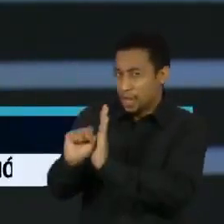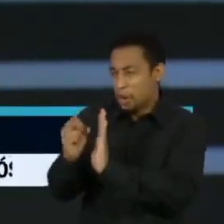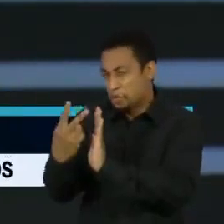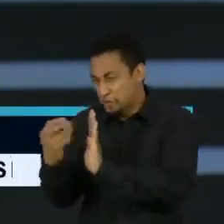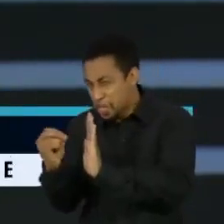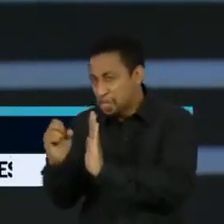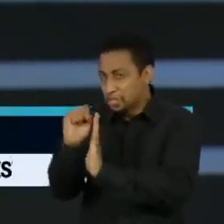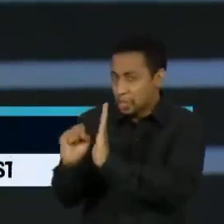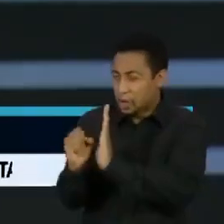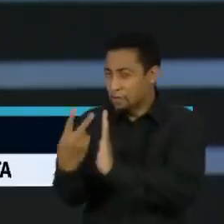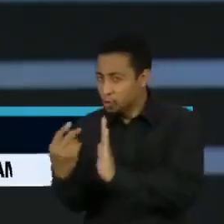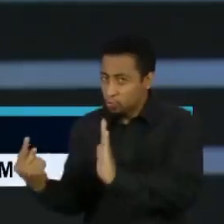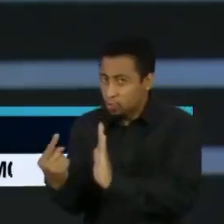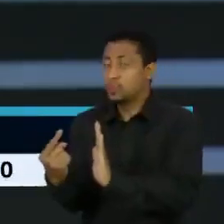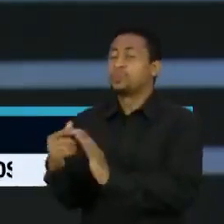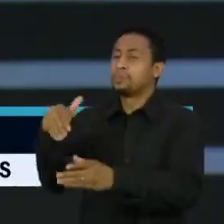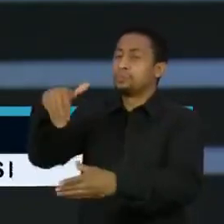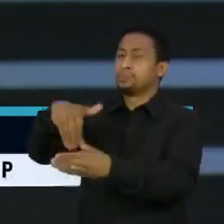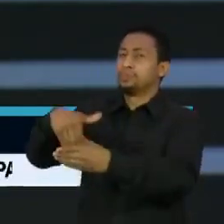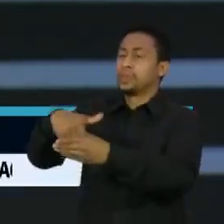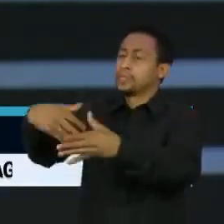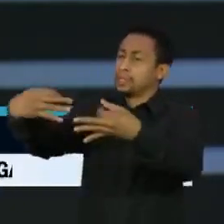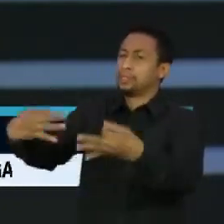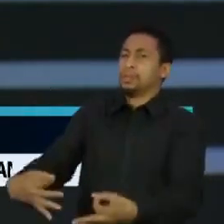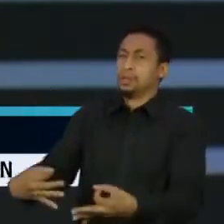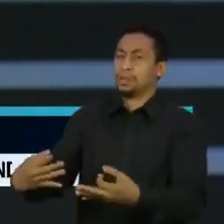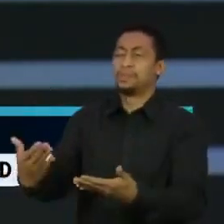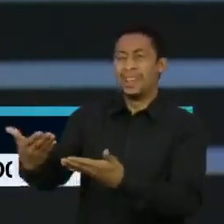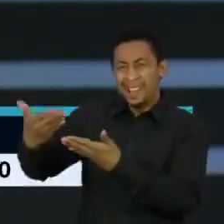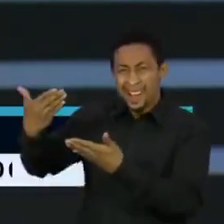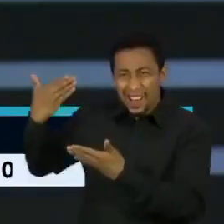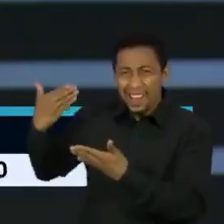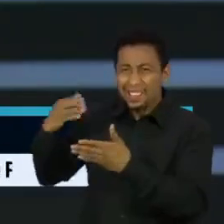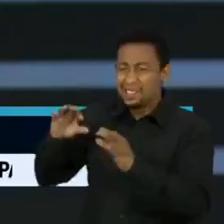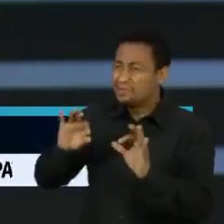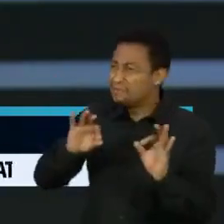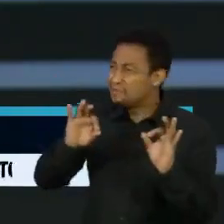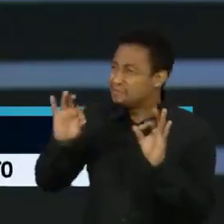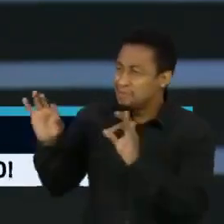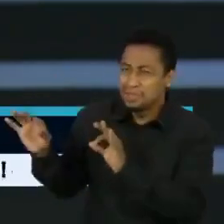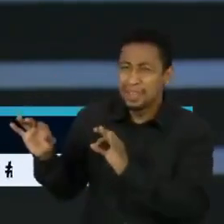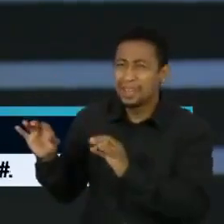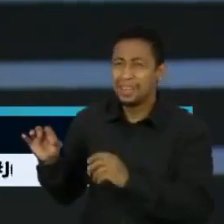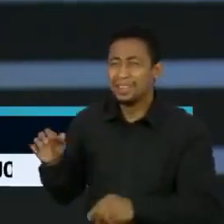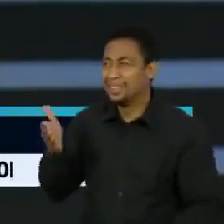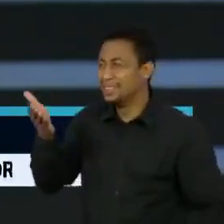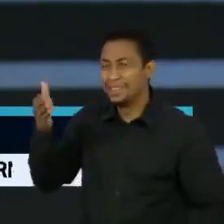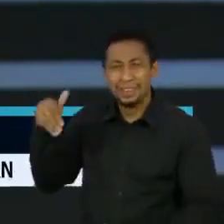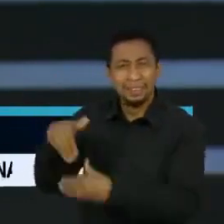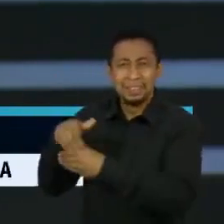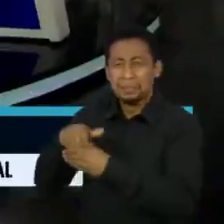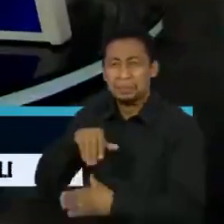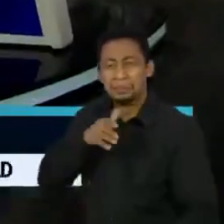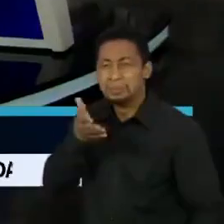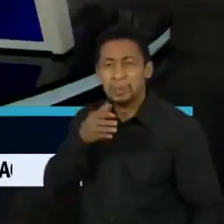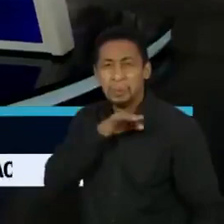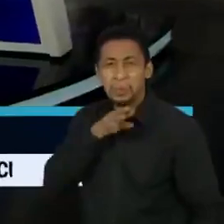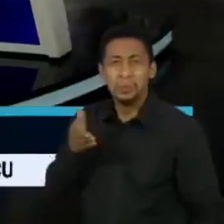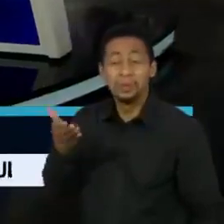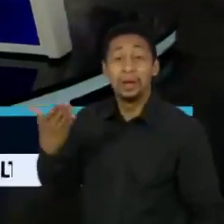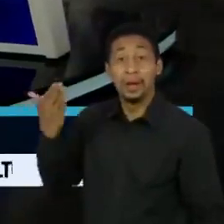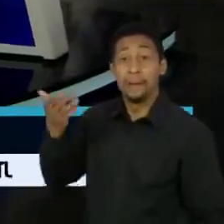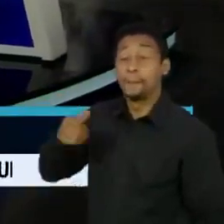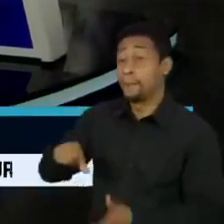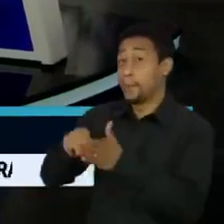21 desses 27 se tivesse Sabatina mesmo porque eu já assisti cada coisa caricata né aí a doutora ela inglês foi a